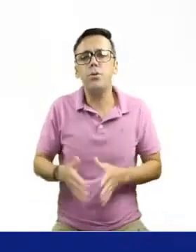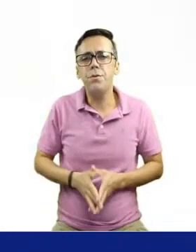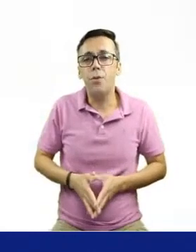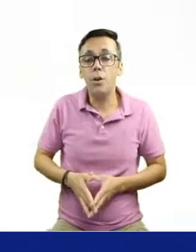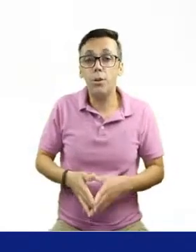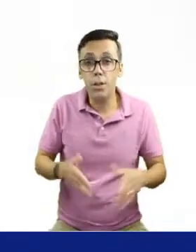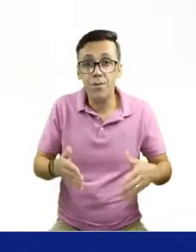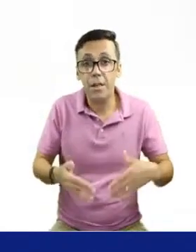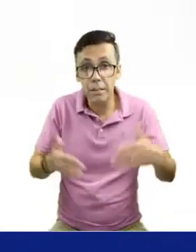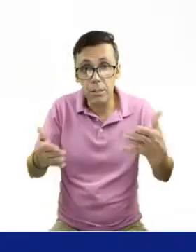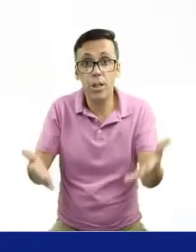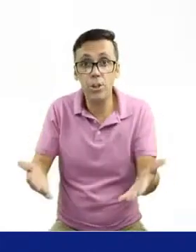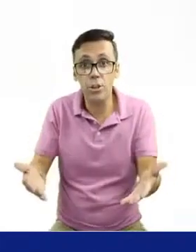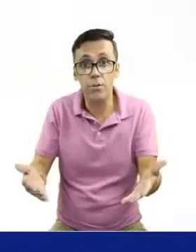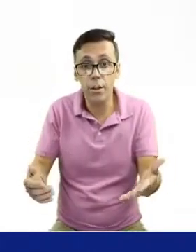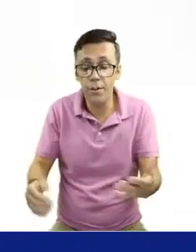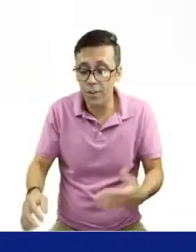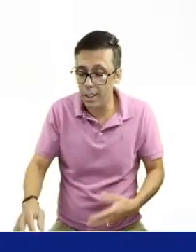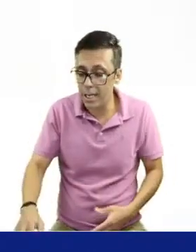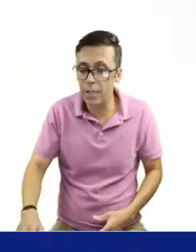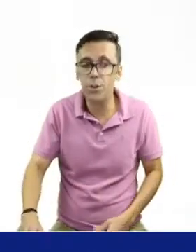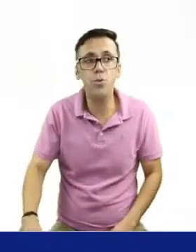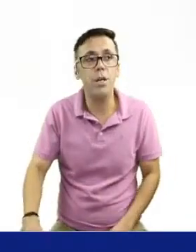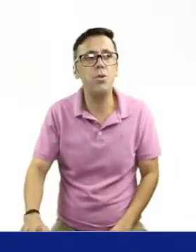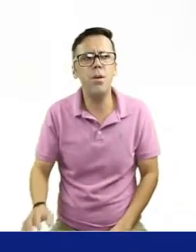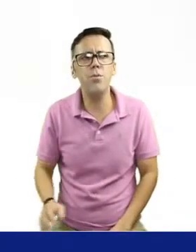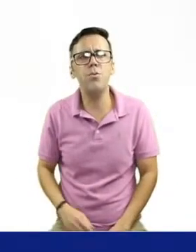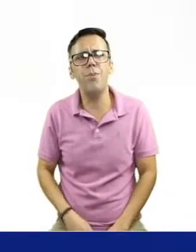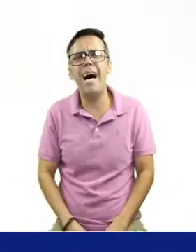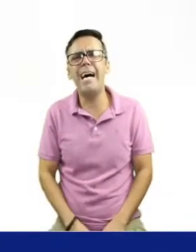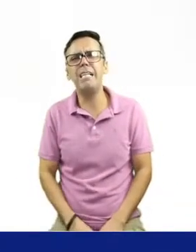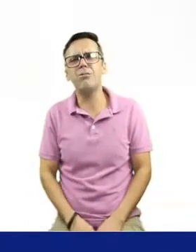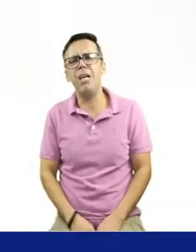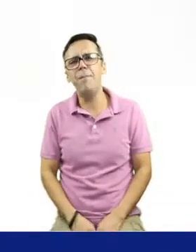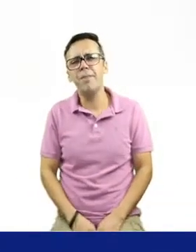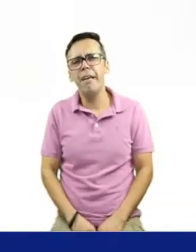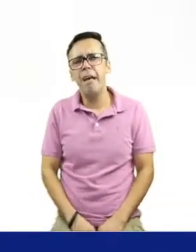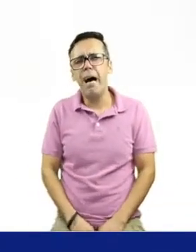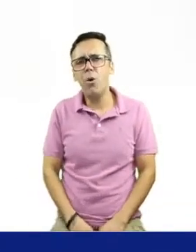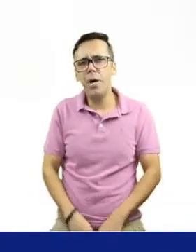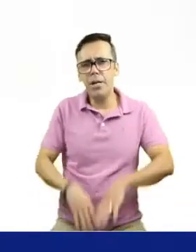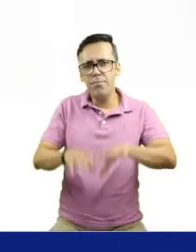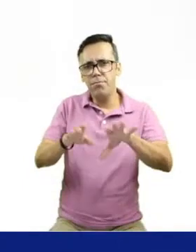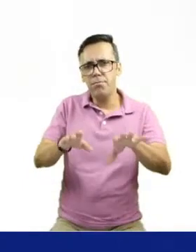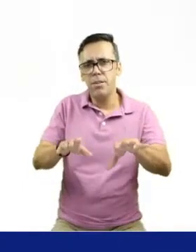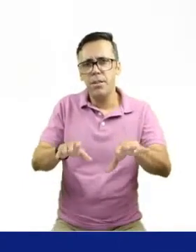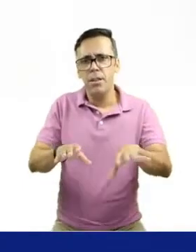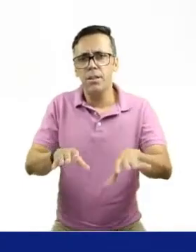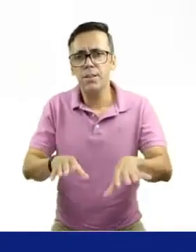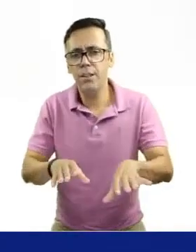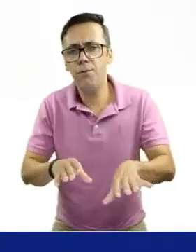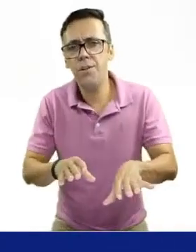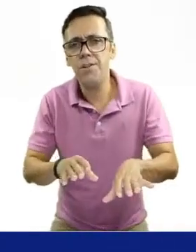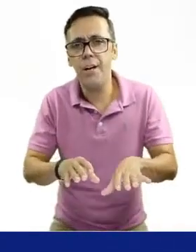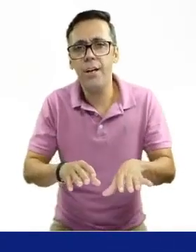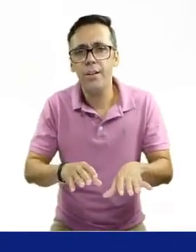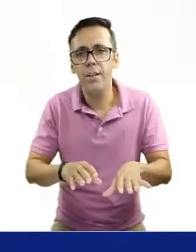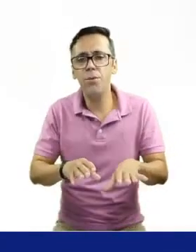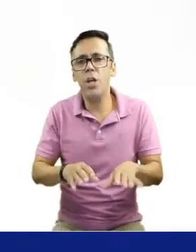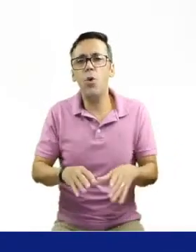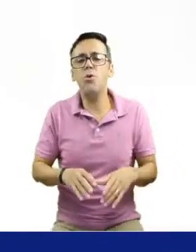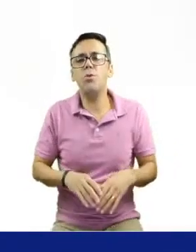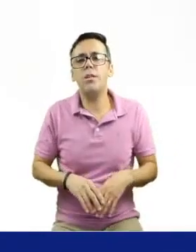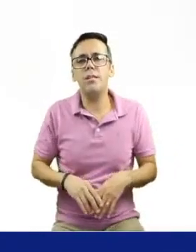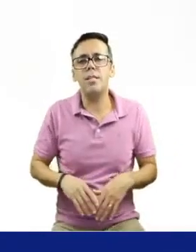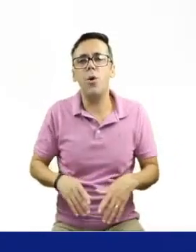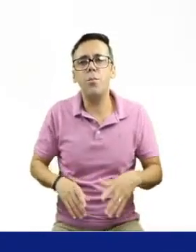qualquer documento com foto e que de fato seja medida né sido ligado nisso ah isso é muito básico né agora se você